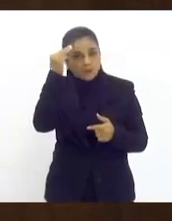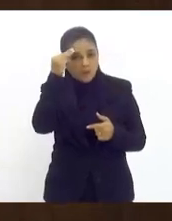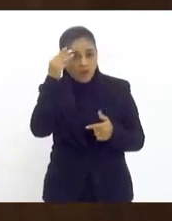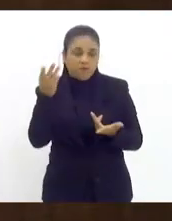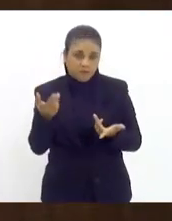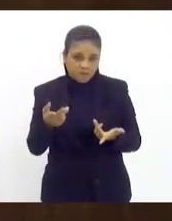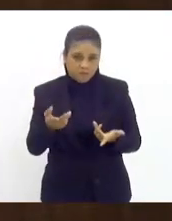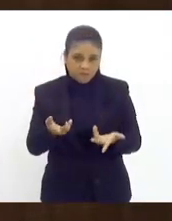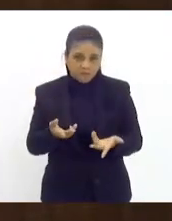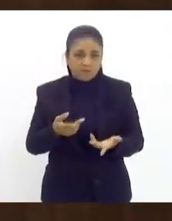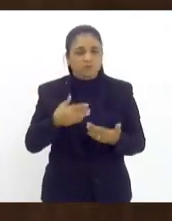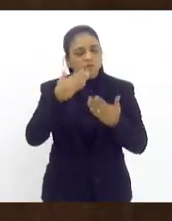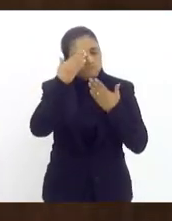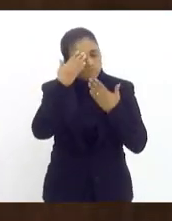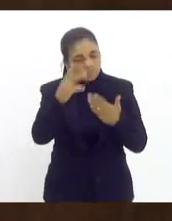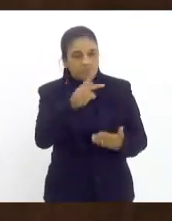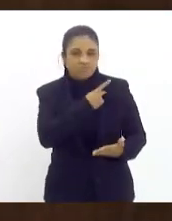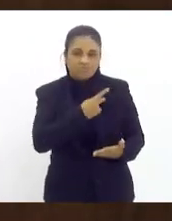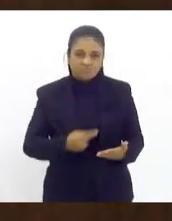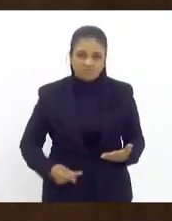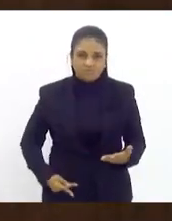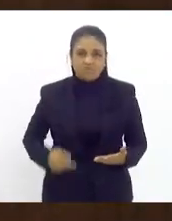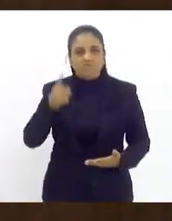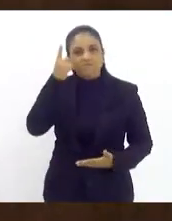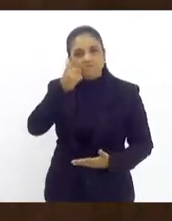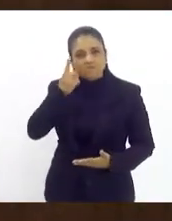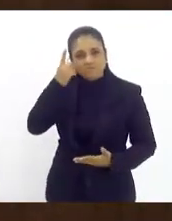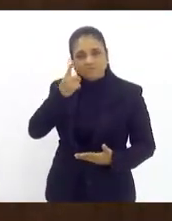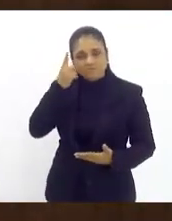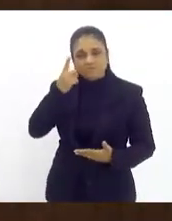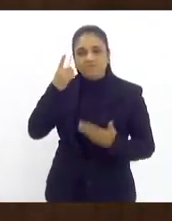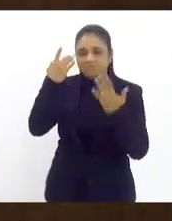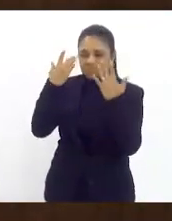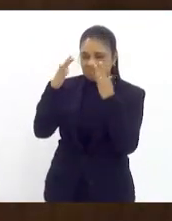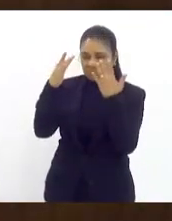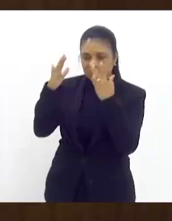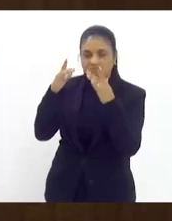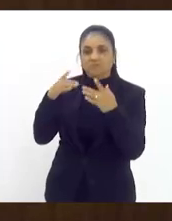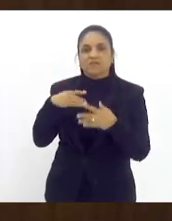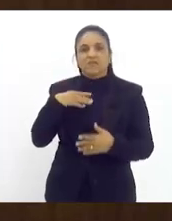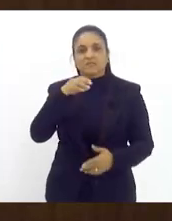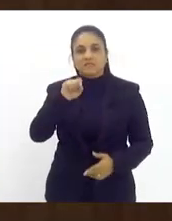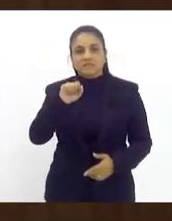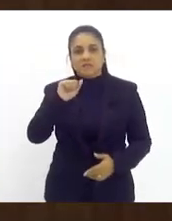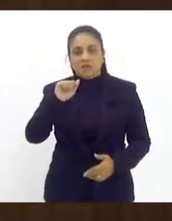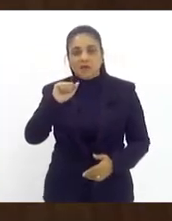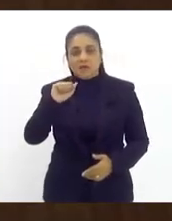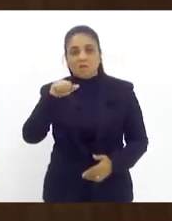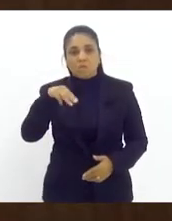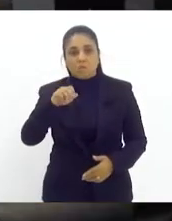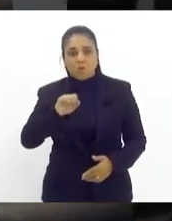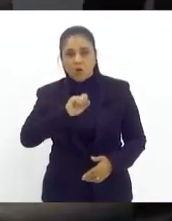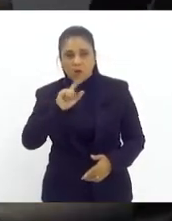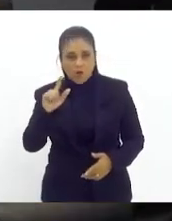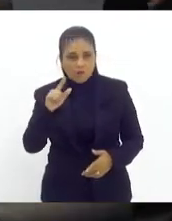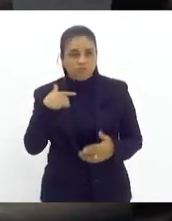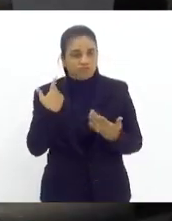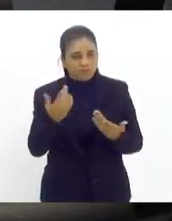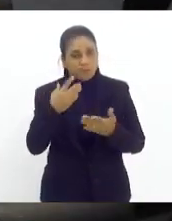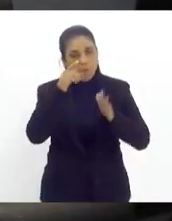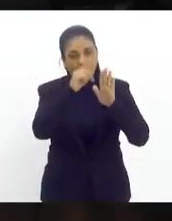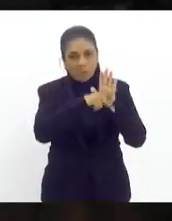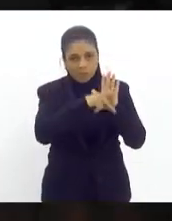mais uma vez né saudando é o Deputado Samuel Malafaia pelo projeto super necessário Obrigado Eu que agradeço